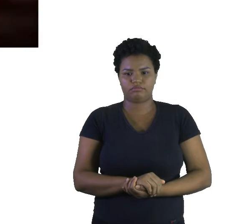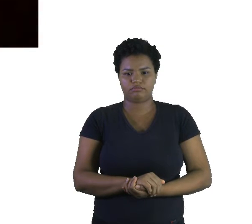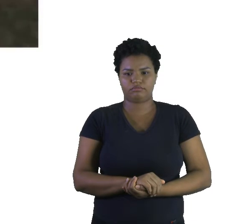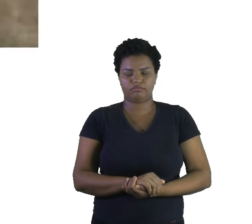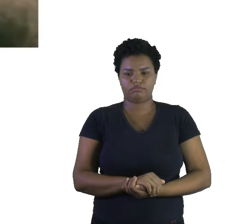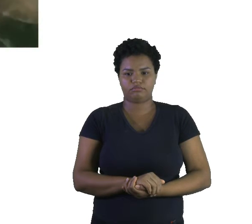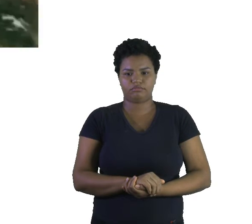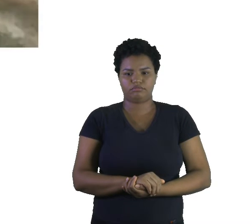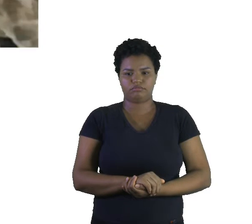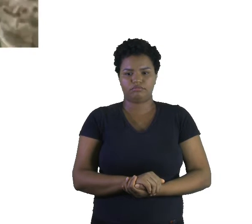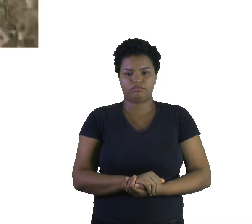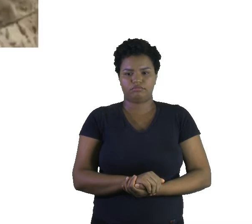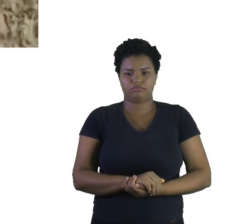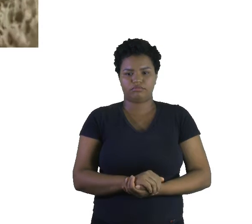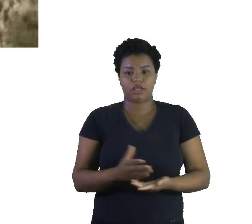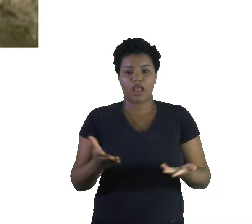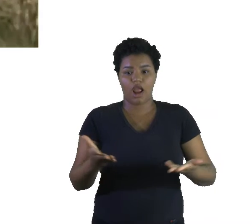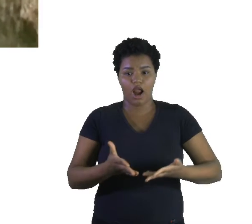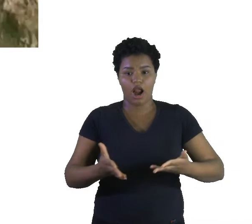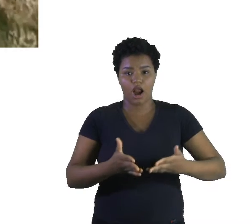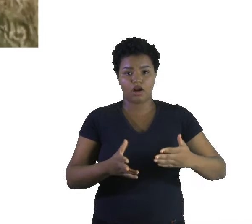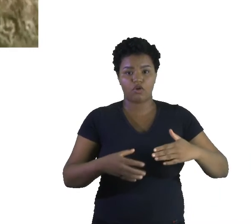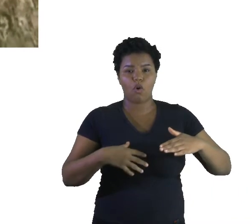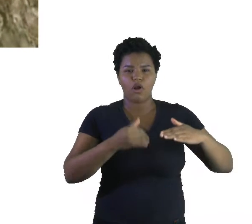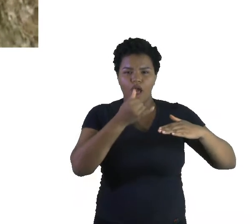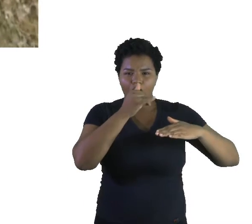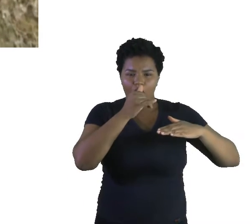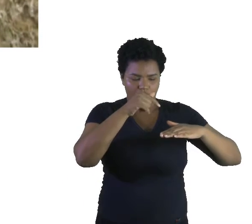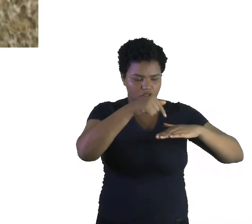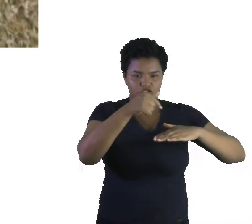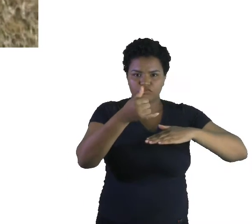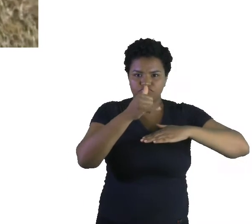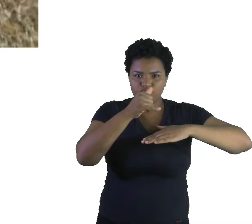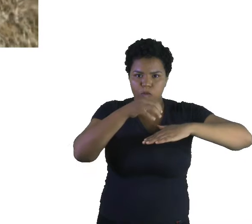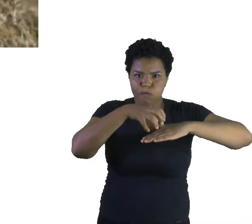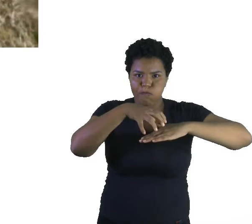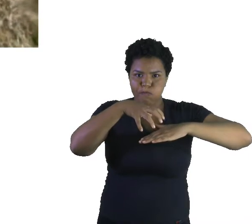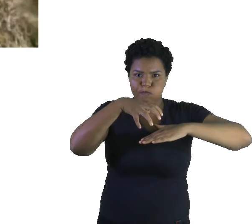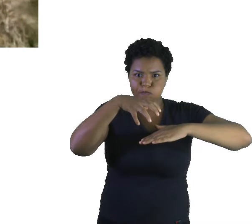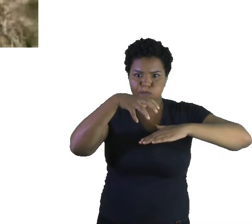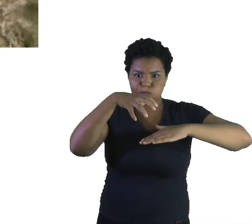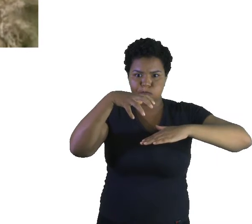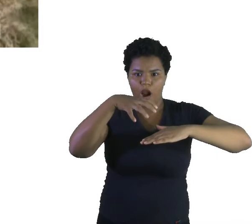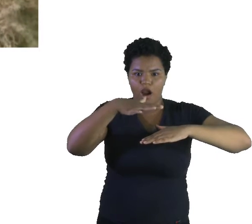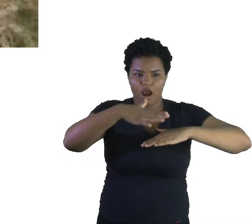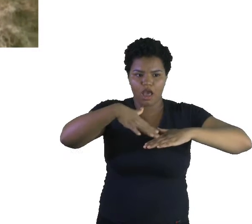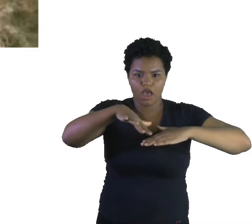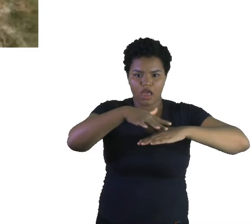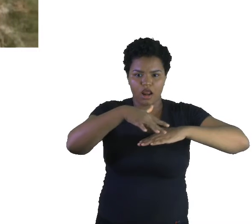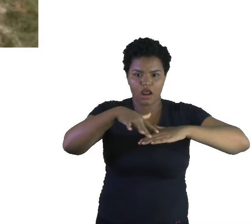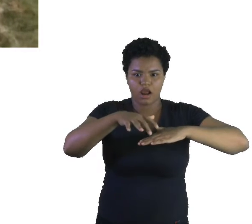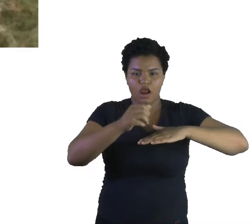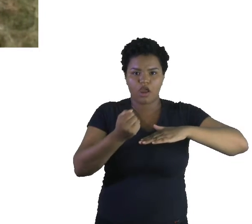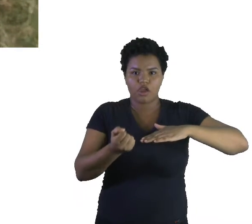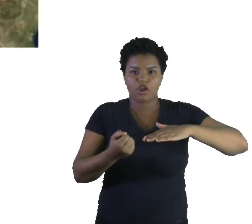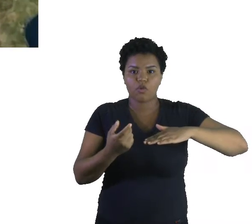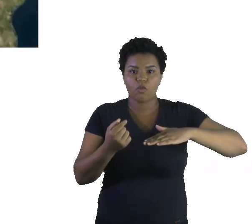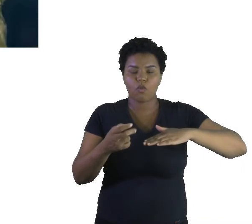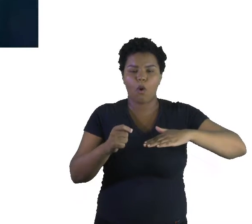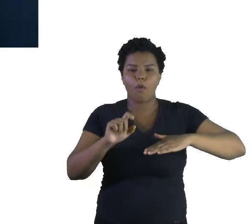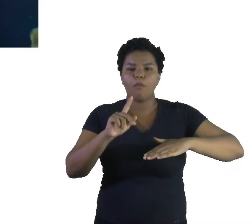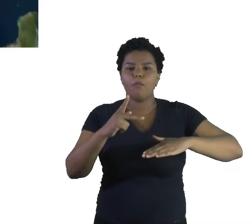No momento, a placa está acumulando energia. Para muitos pesquisadores, é como se a região estivesse sobre um barril de pólvora.